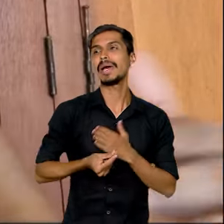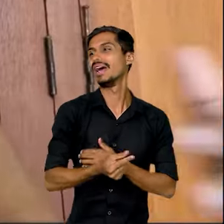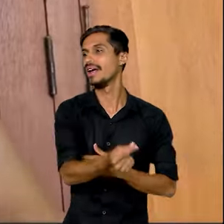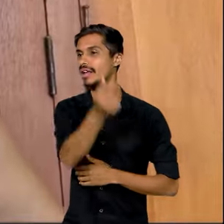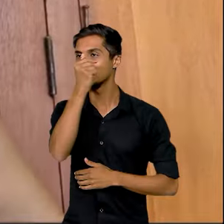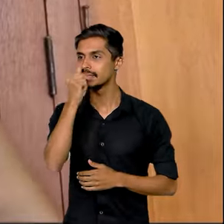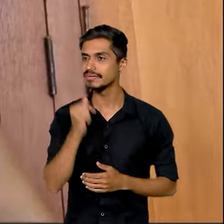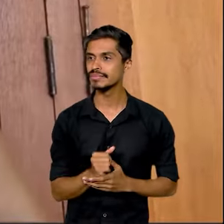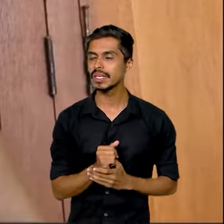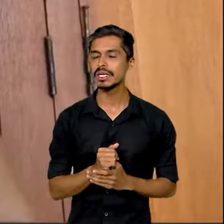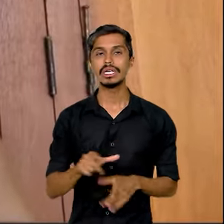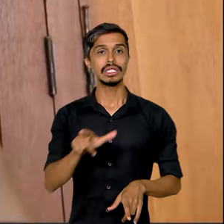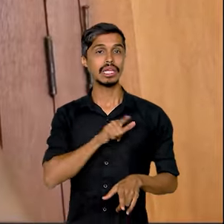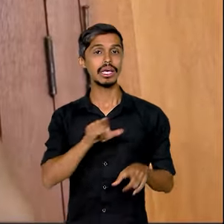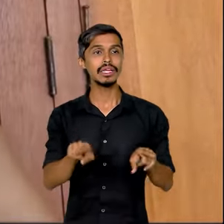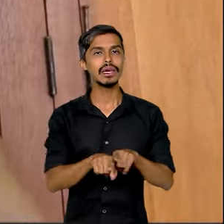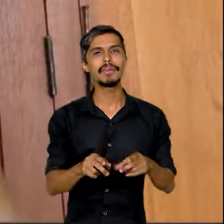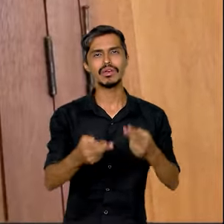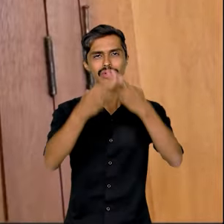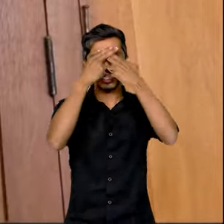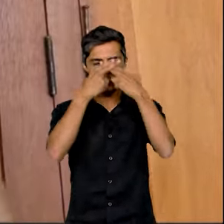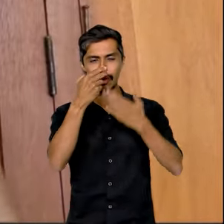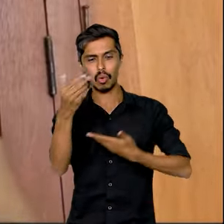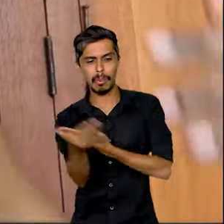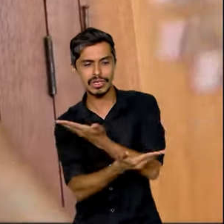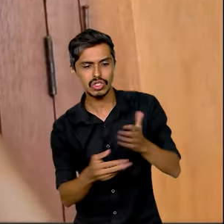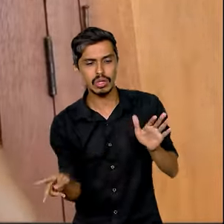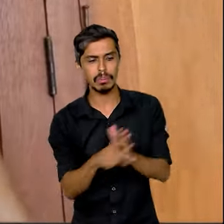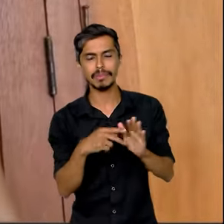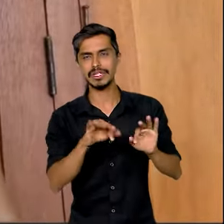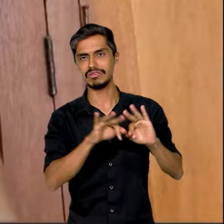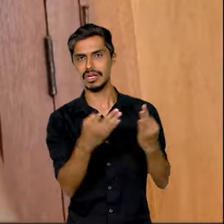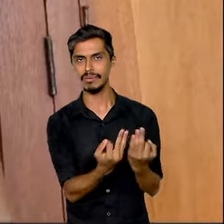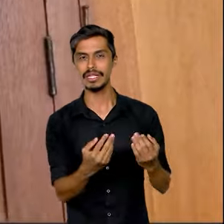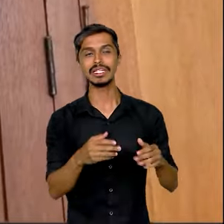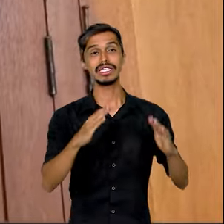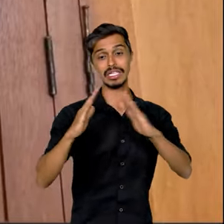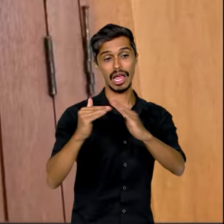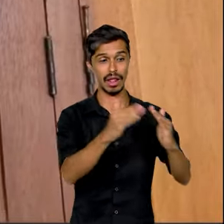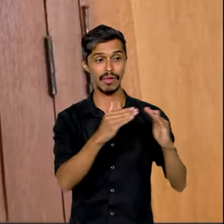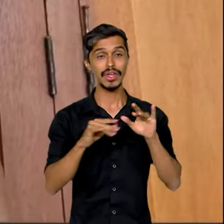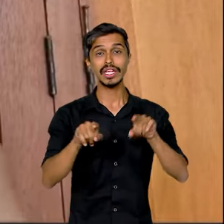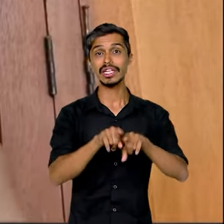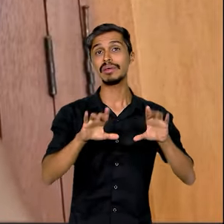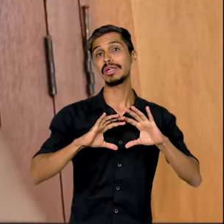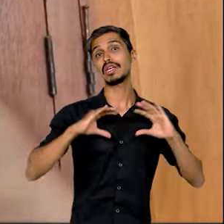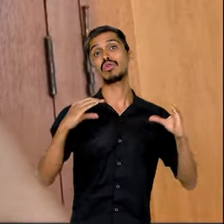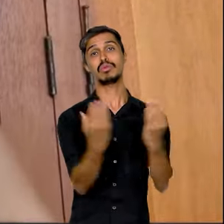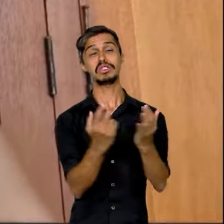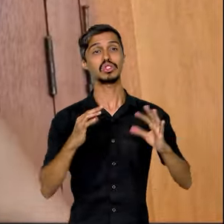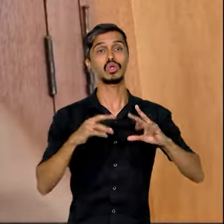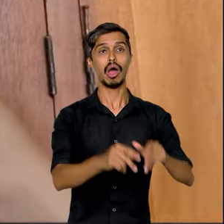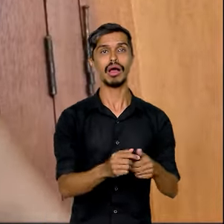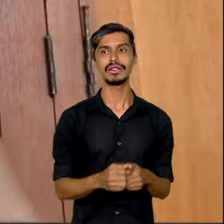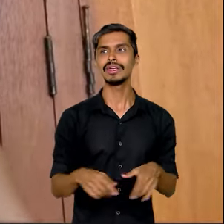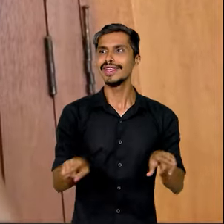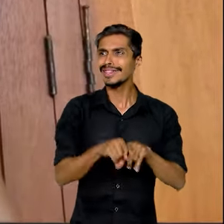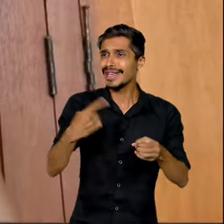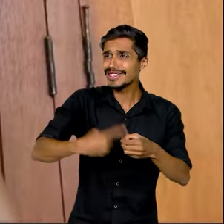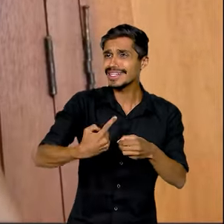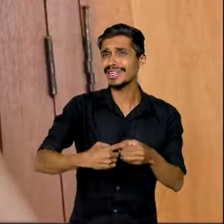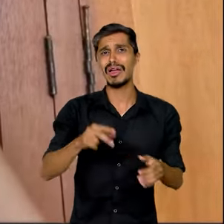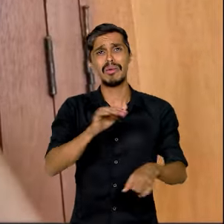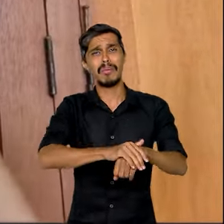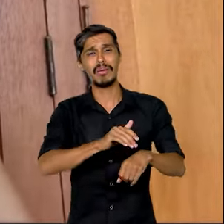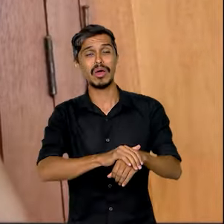o trauma compartilhado da família, da vizinhança, de toda a comunidade, de, no limite, a própria cidade, o próprio